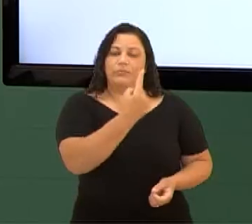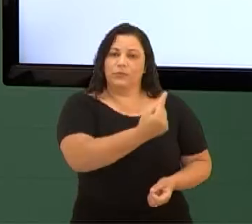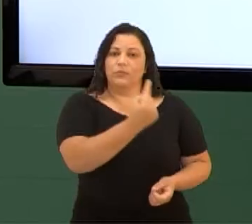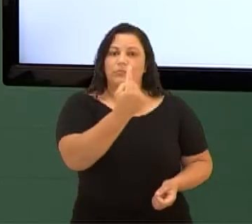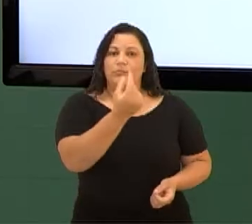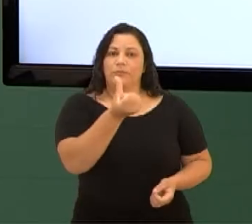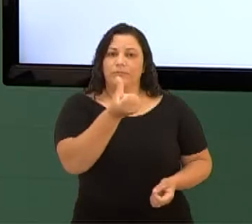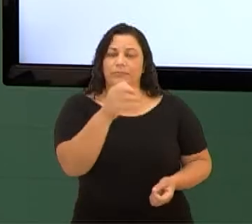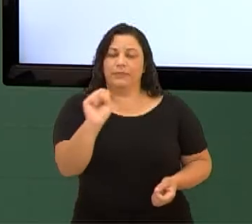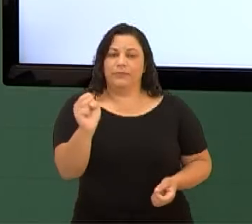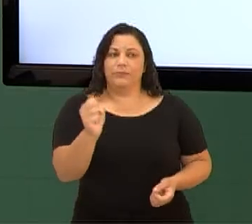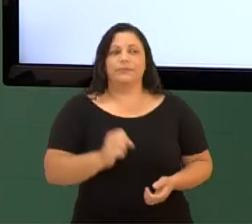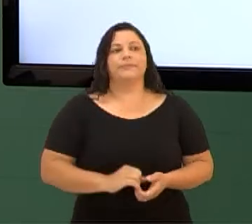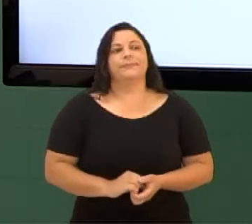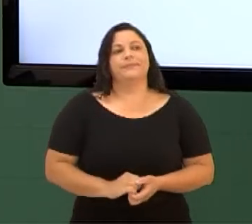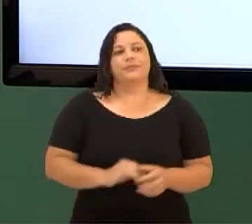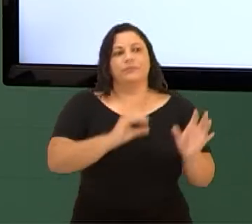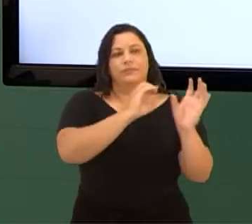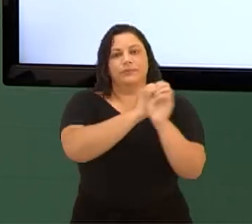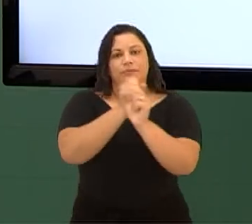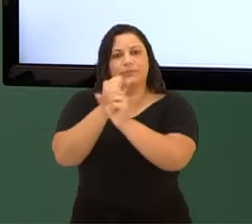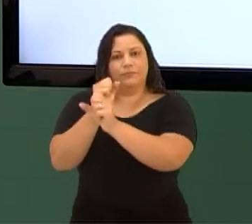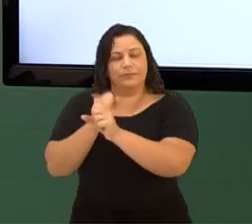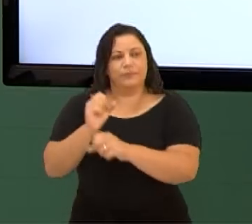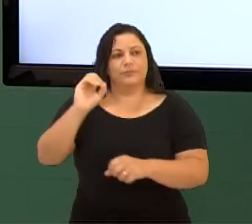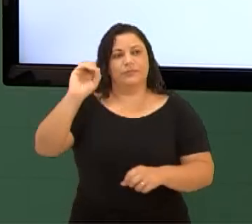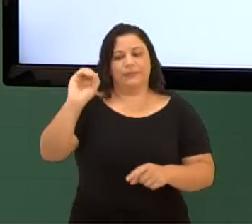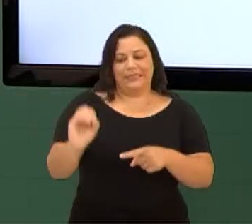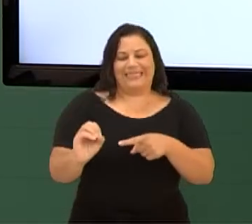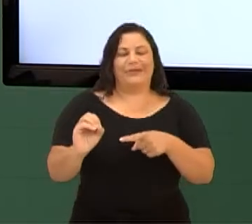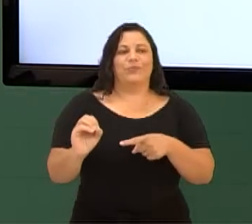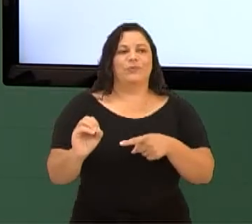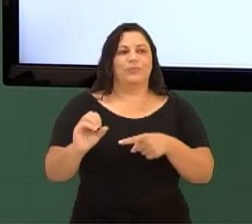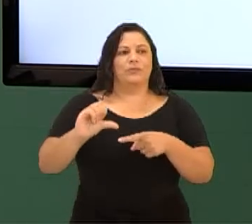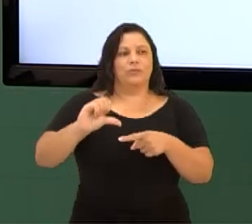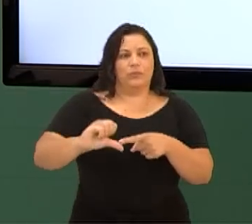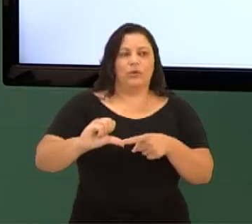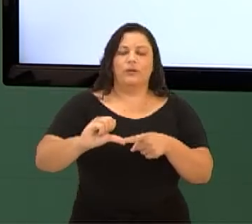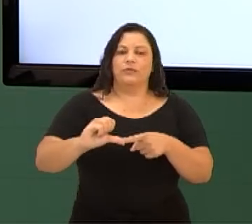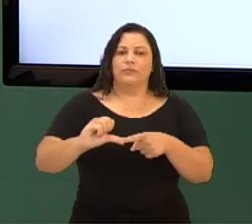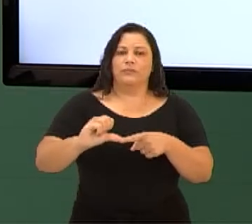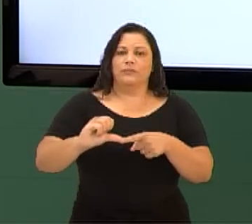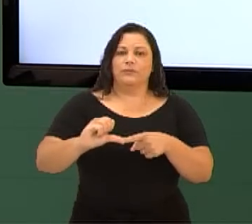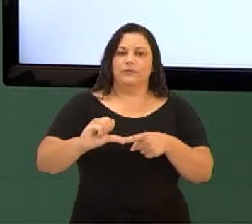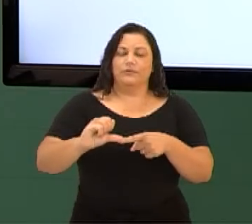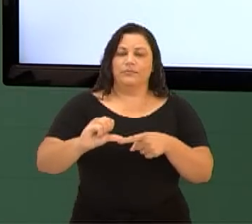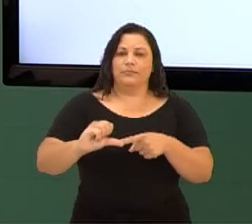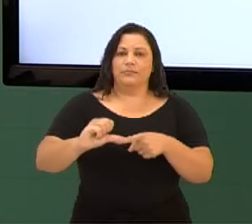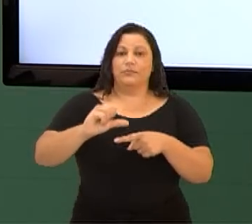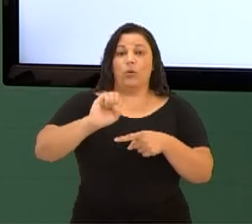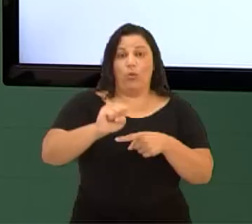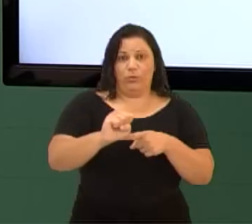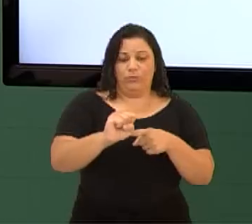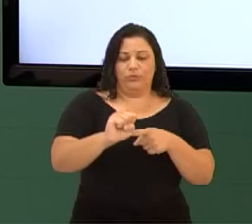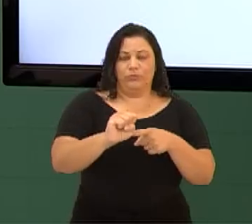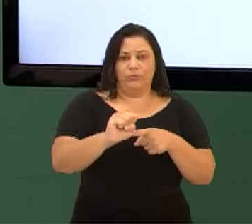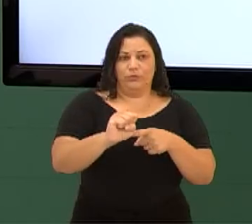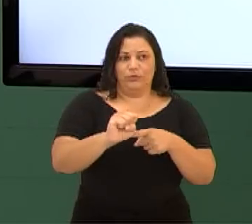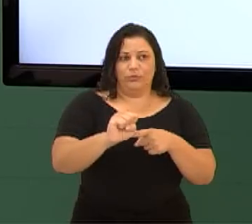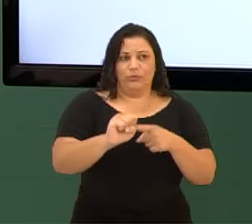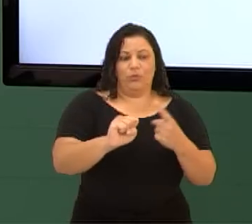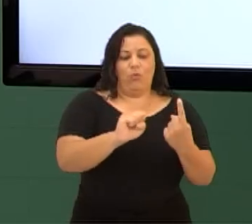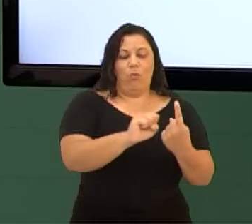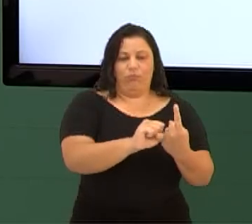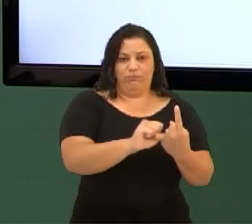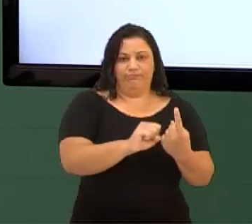16. 0 mais 0, 0. 8 mais 1, 9. 6 mais 2, 8. E 1